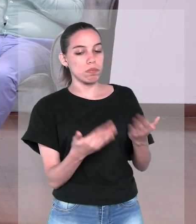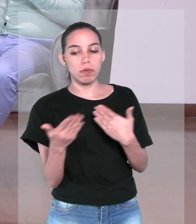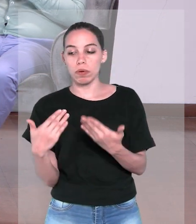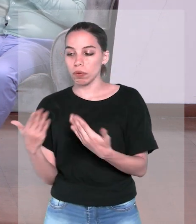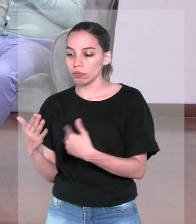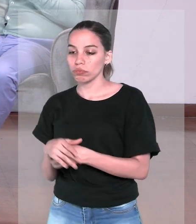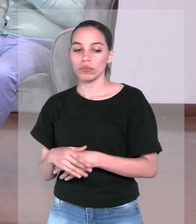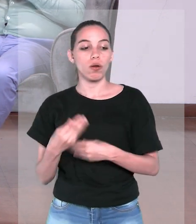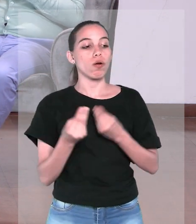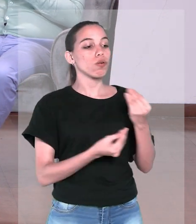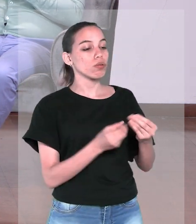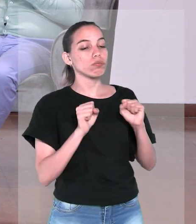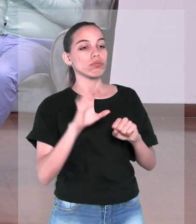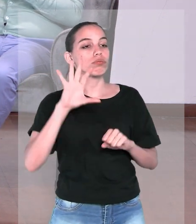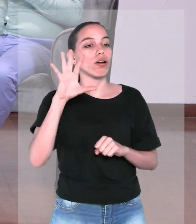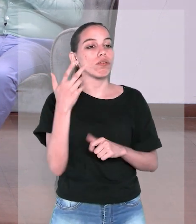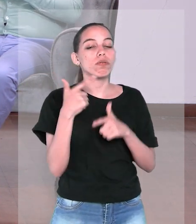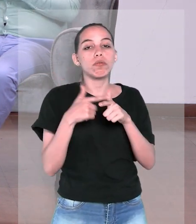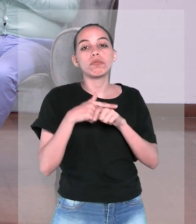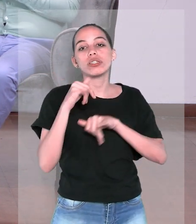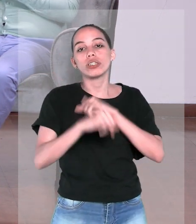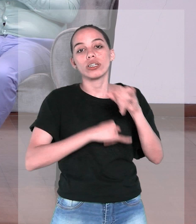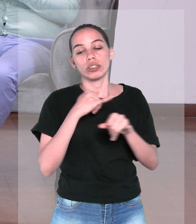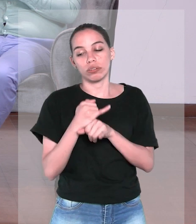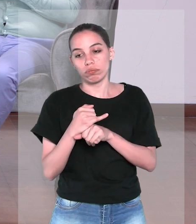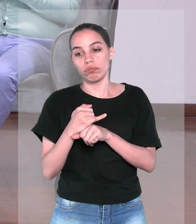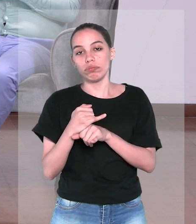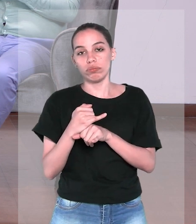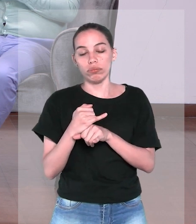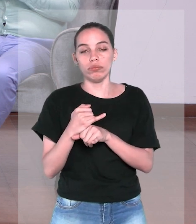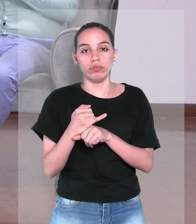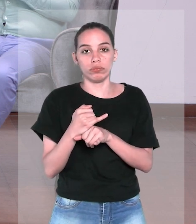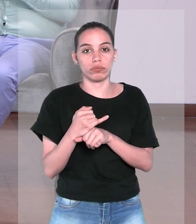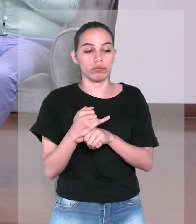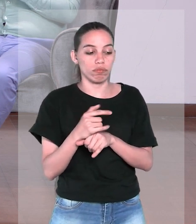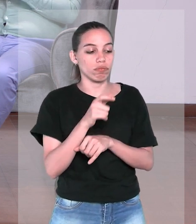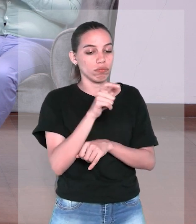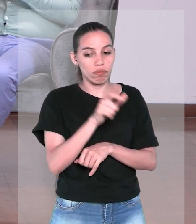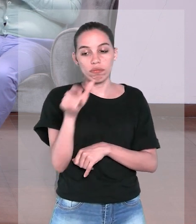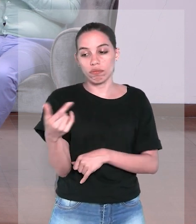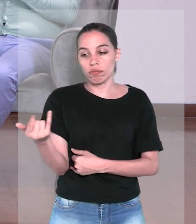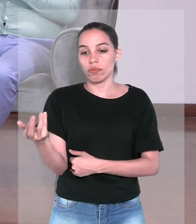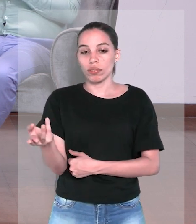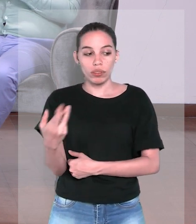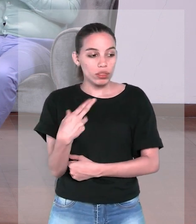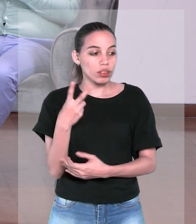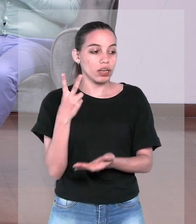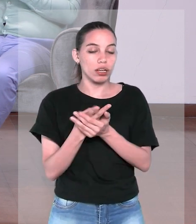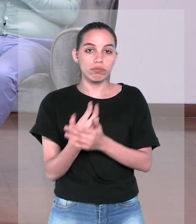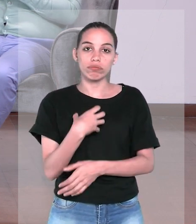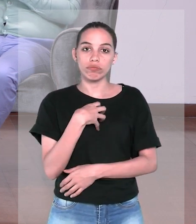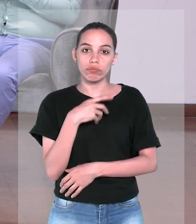fenômeno, e envolvi também adolescentes e crianças de 11 anos que pudessem me dizer como é que se